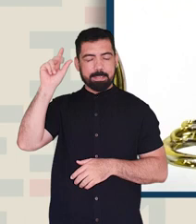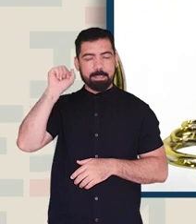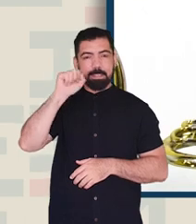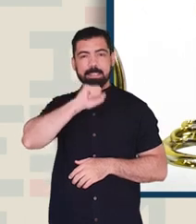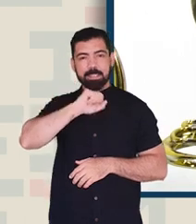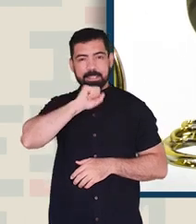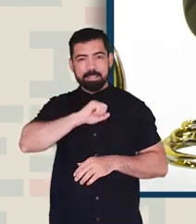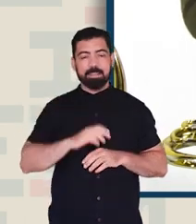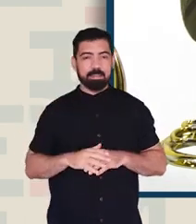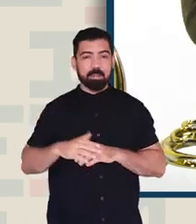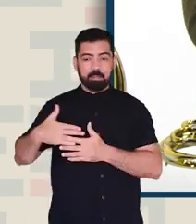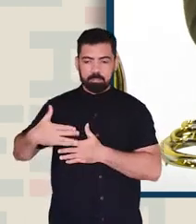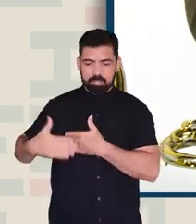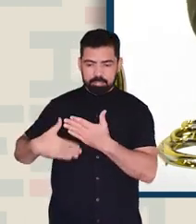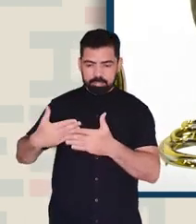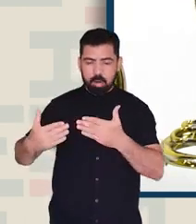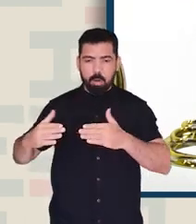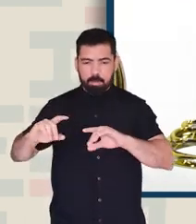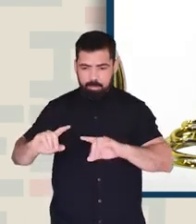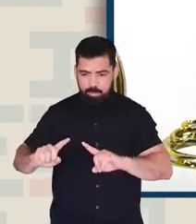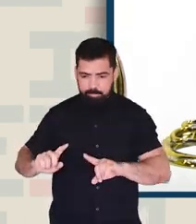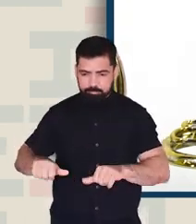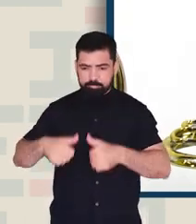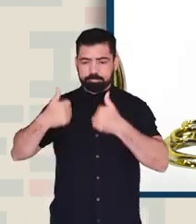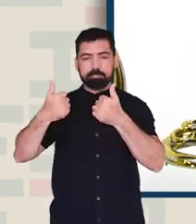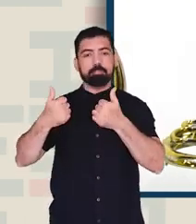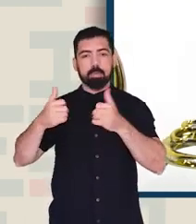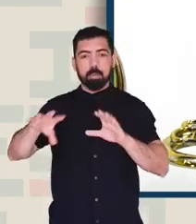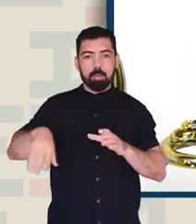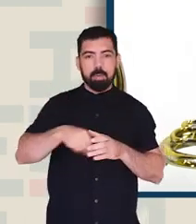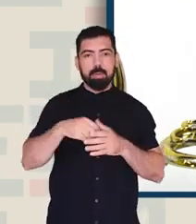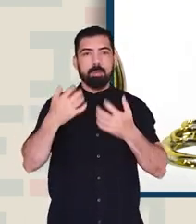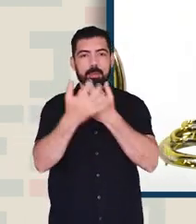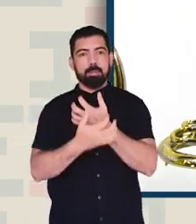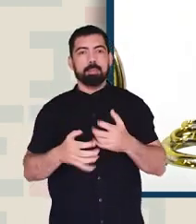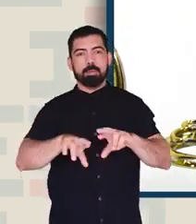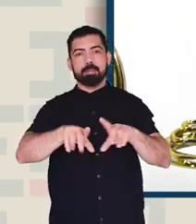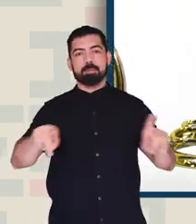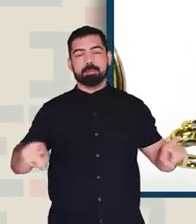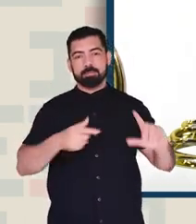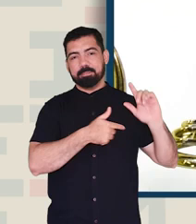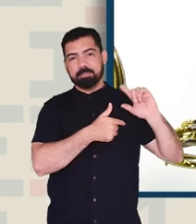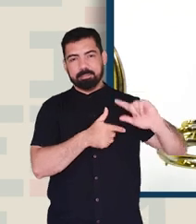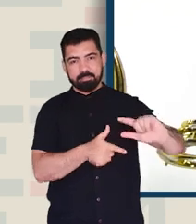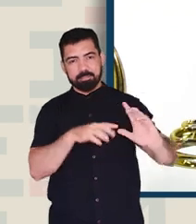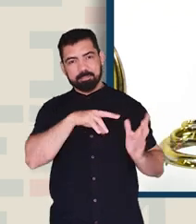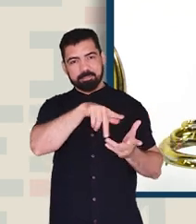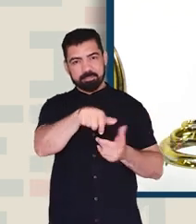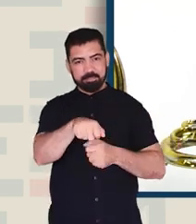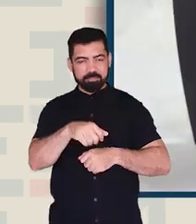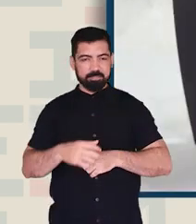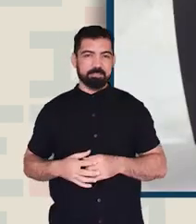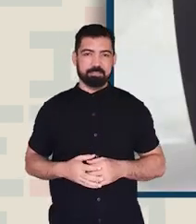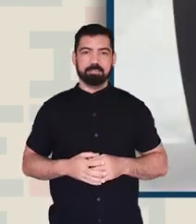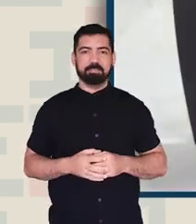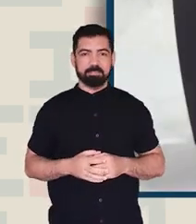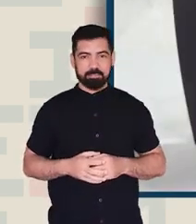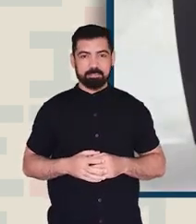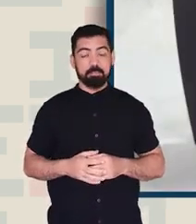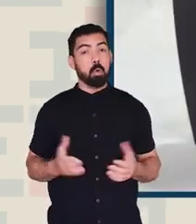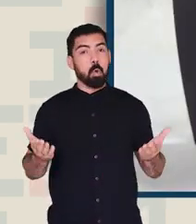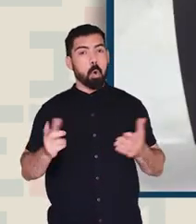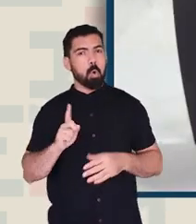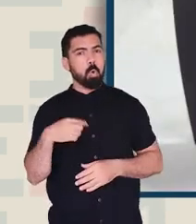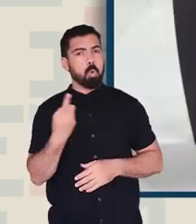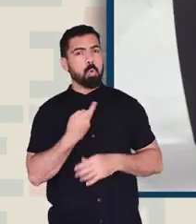ao longo do tempo para se tornar uma parte essencial da música em várias tradições ao redor do mundo. Falaremos